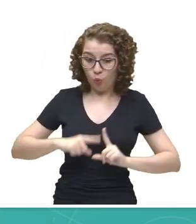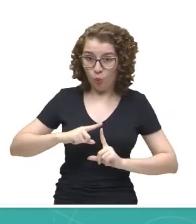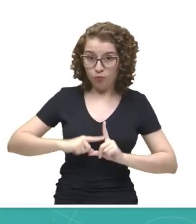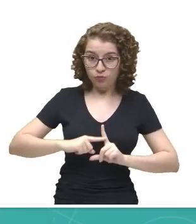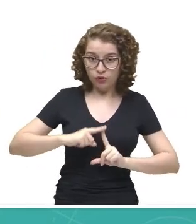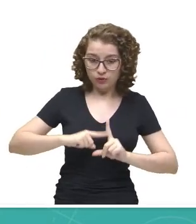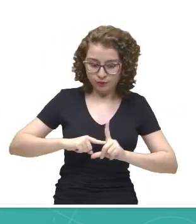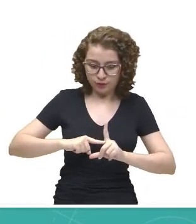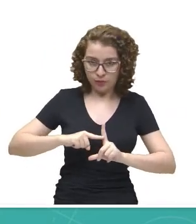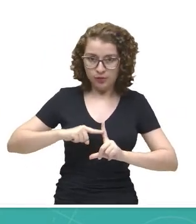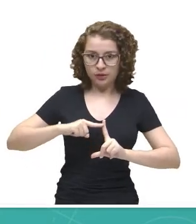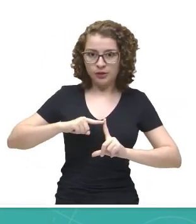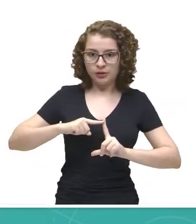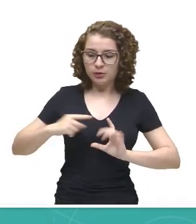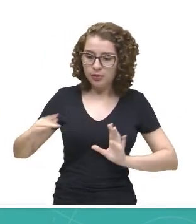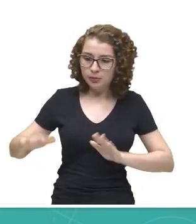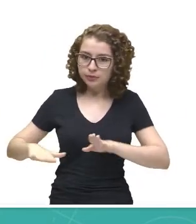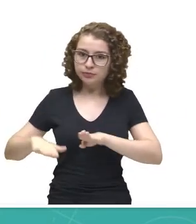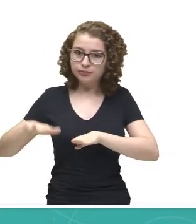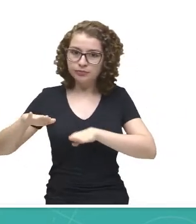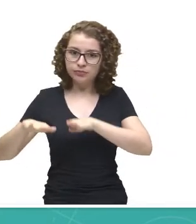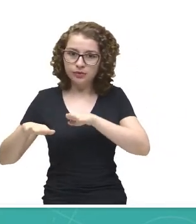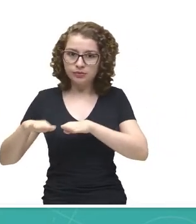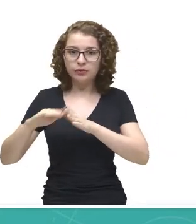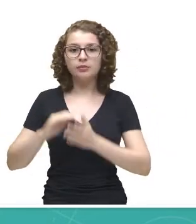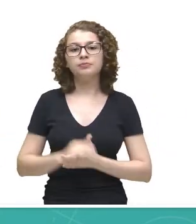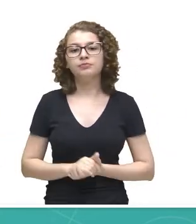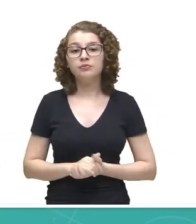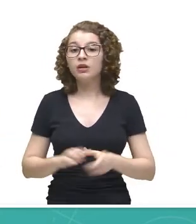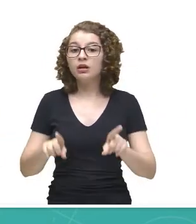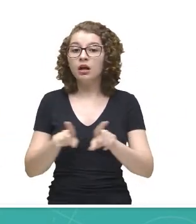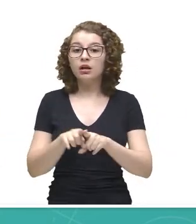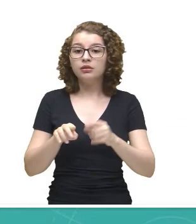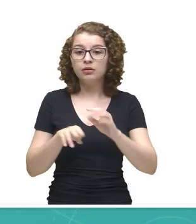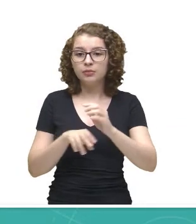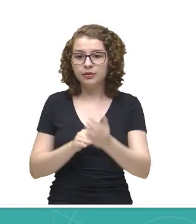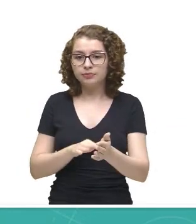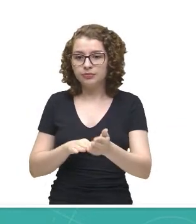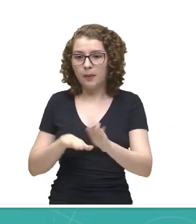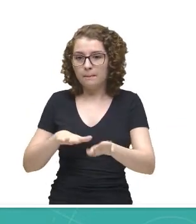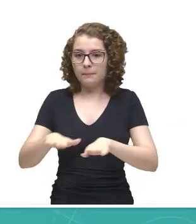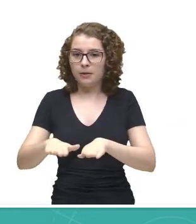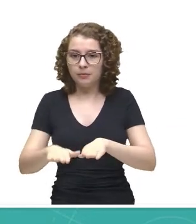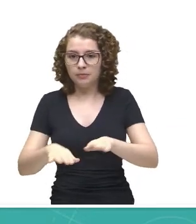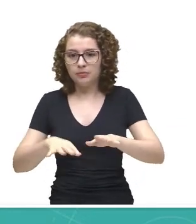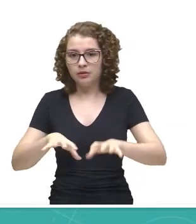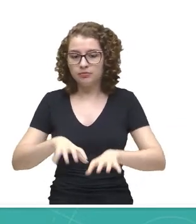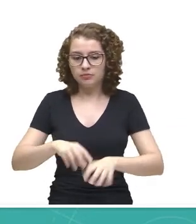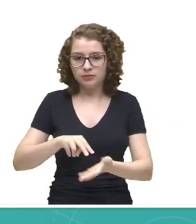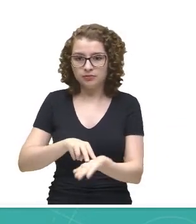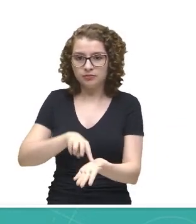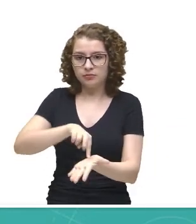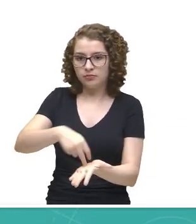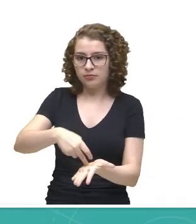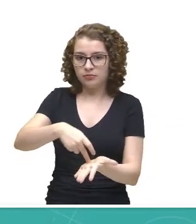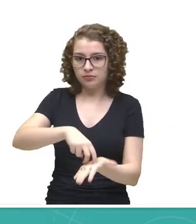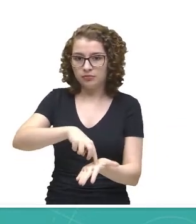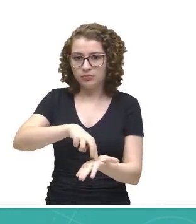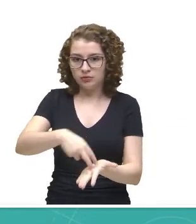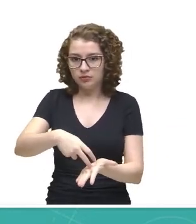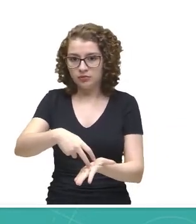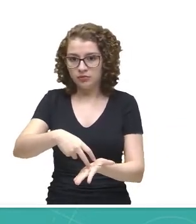corpo contra choques mecânicos, né? Porque ele forma como se fosse uma barreira e aí ele vai proteger aqueles órgãos